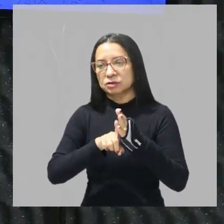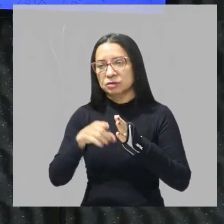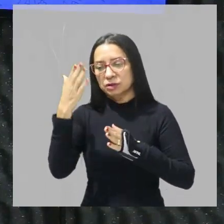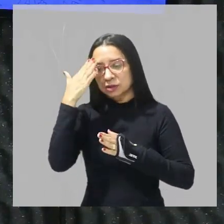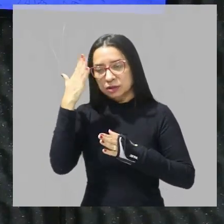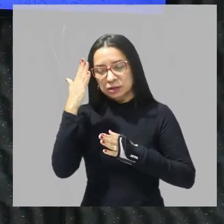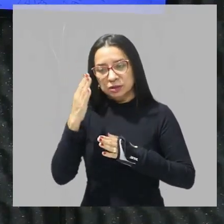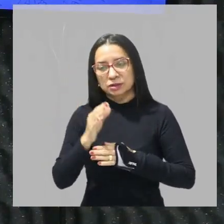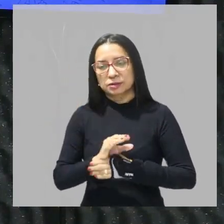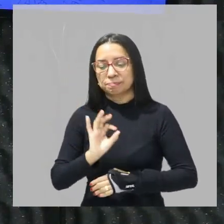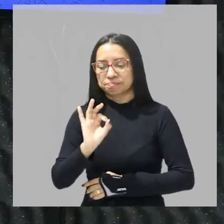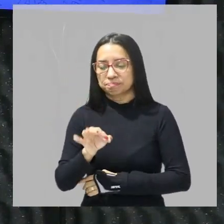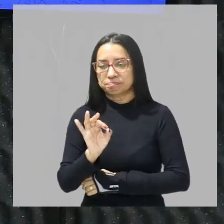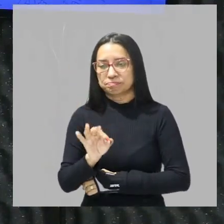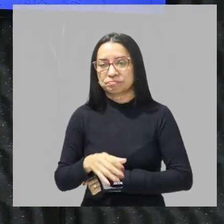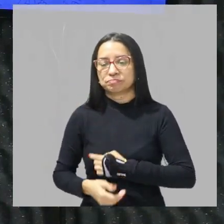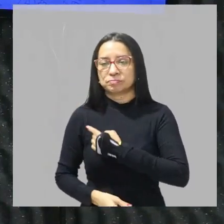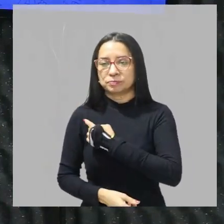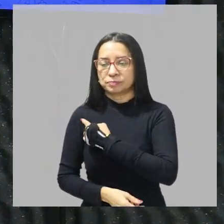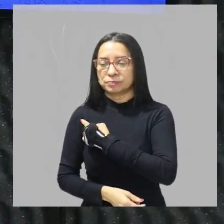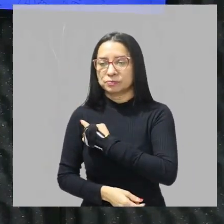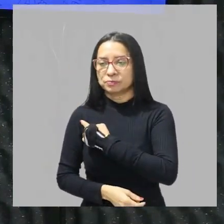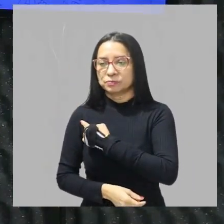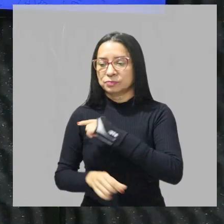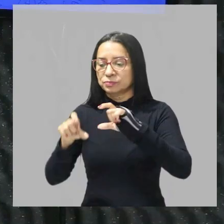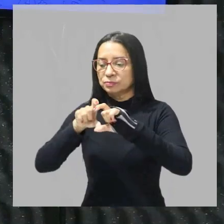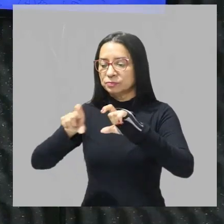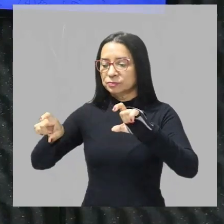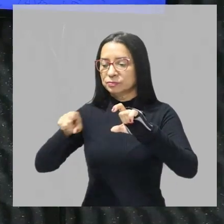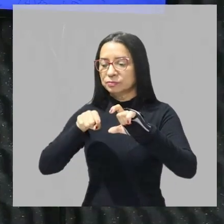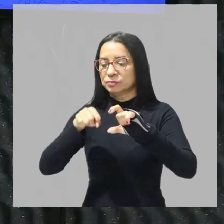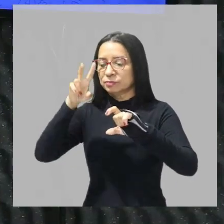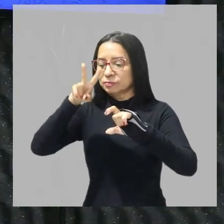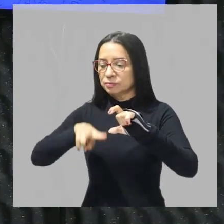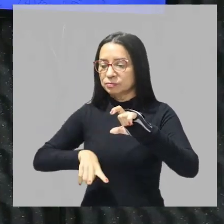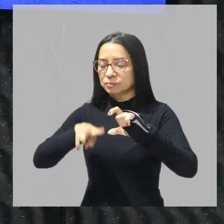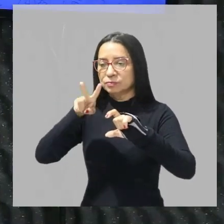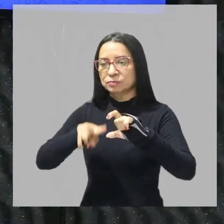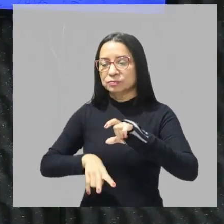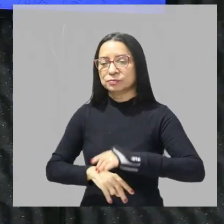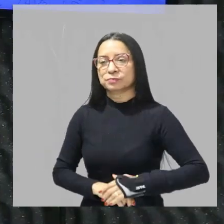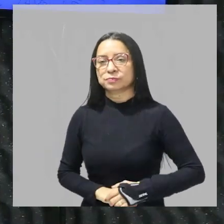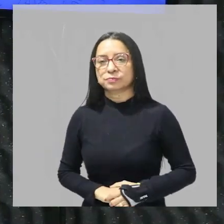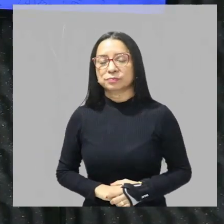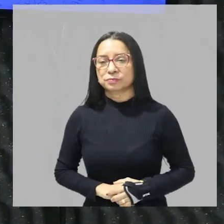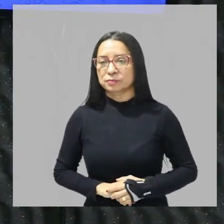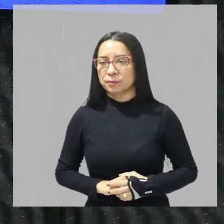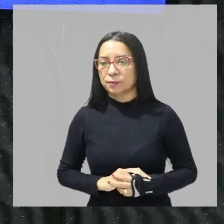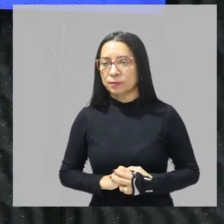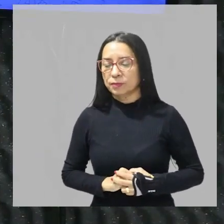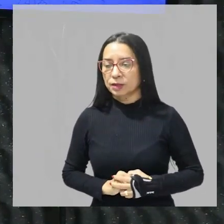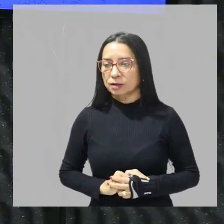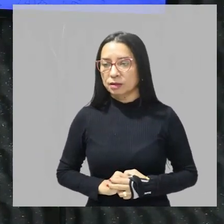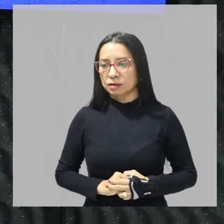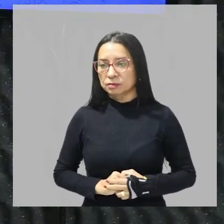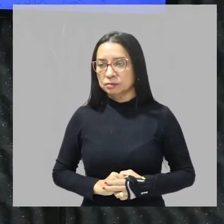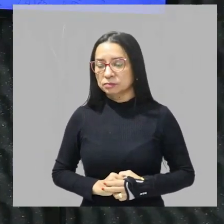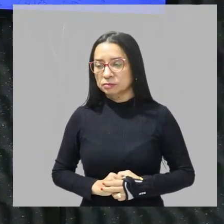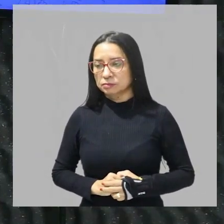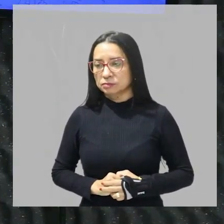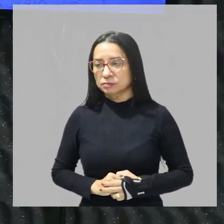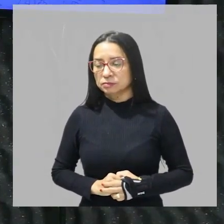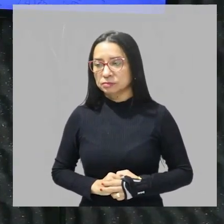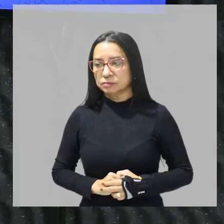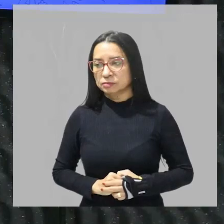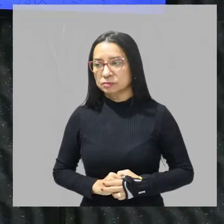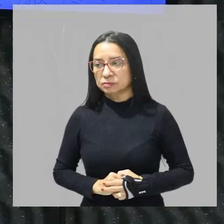entenderem. Olha só, as teias alimentares representam a complexa rede de transferência de matéria e de energia